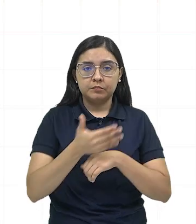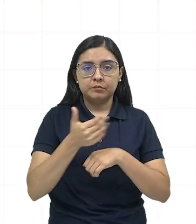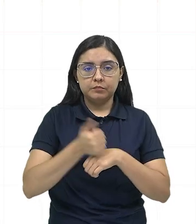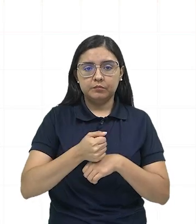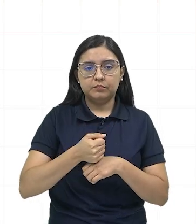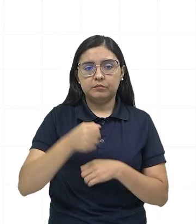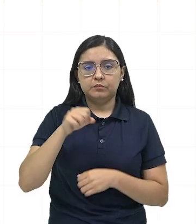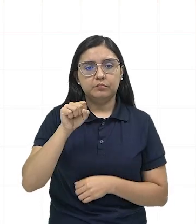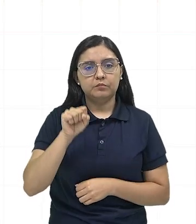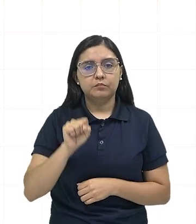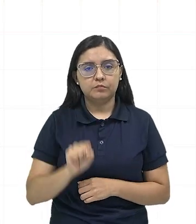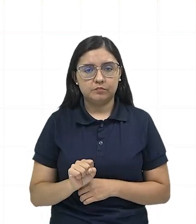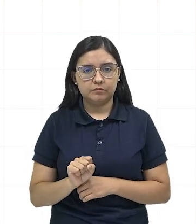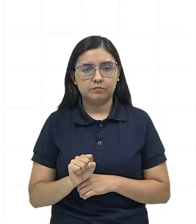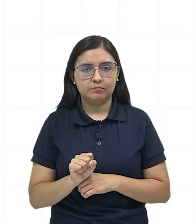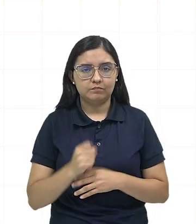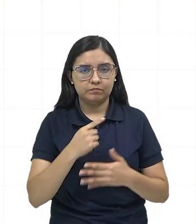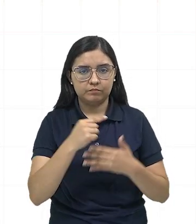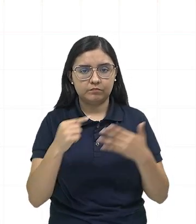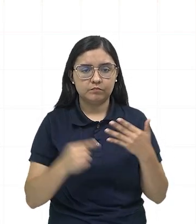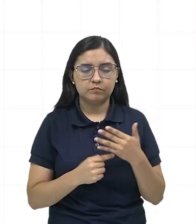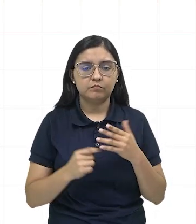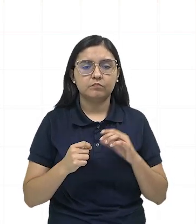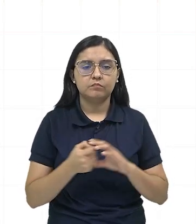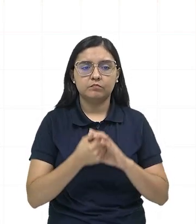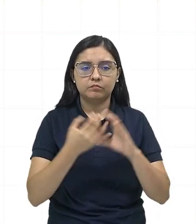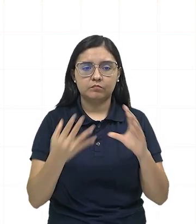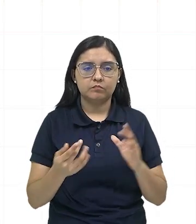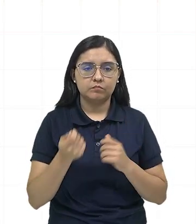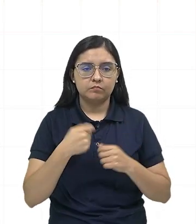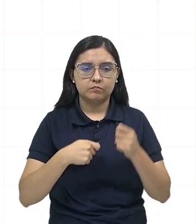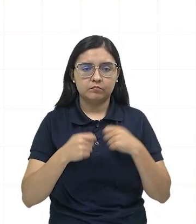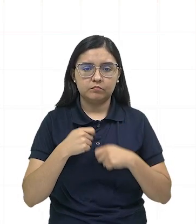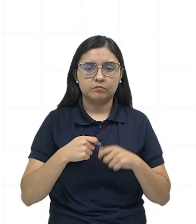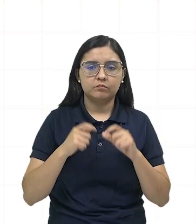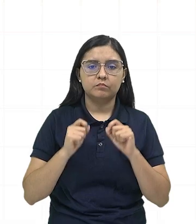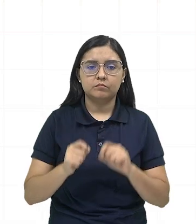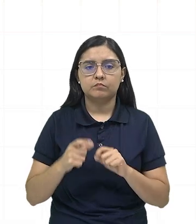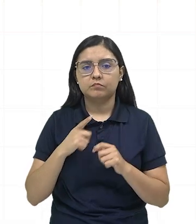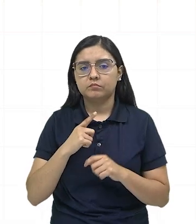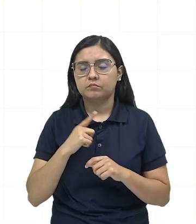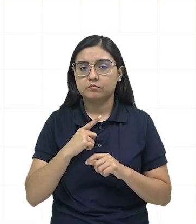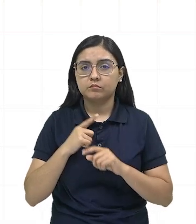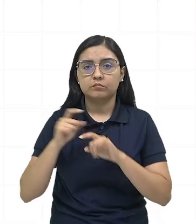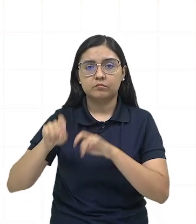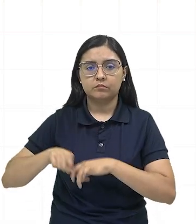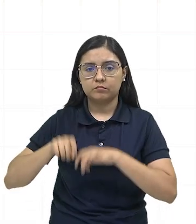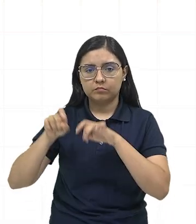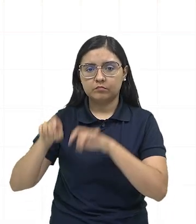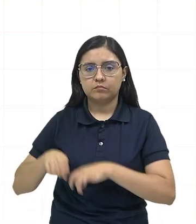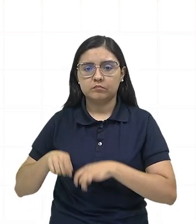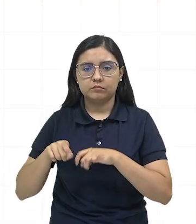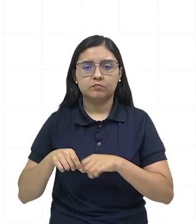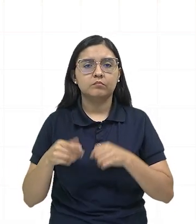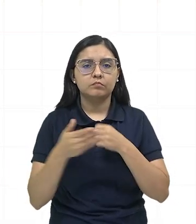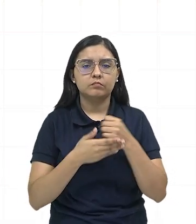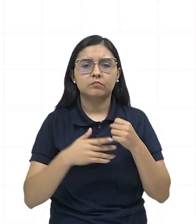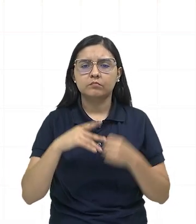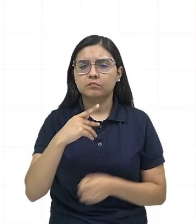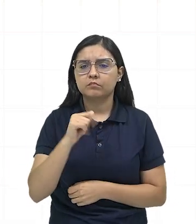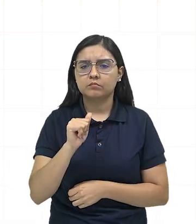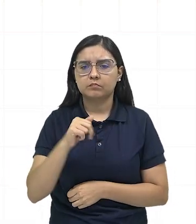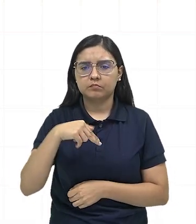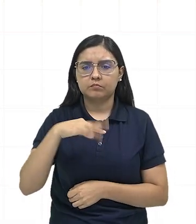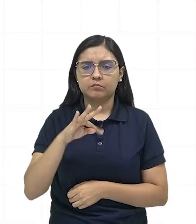nós teremos como características a economia agrária baseada em plantations. O que é o